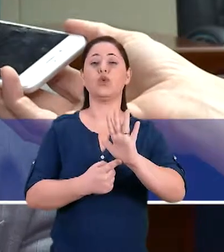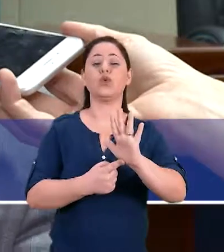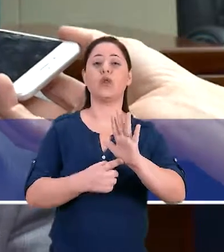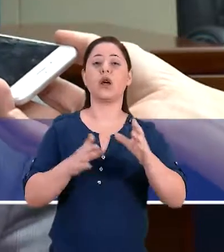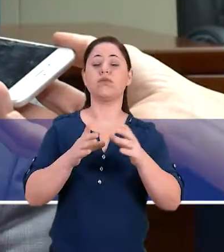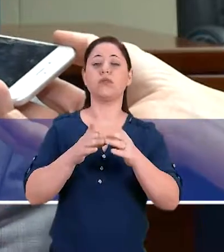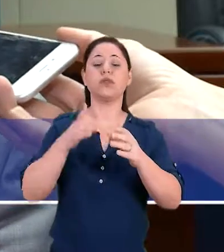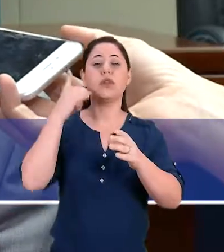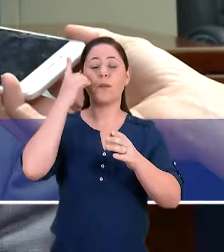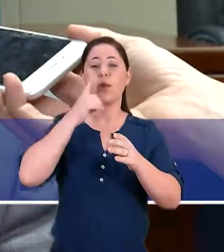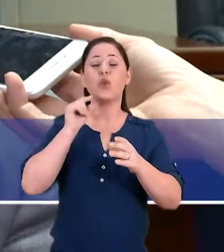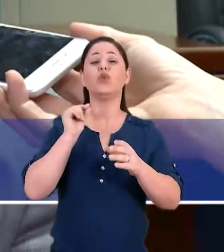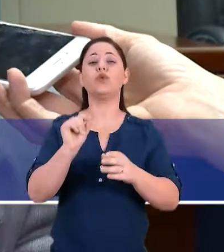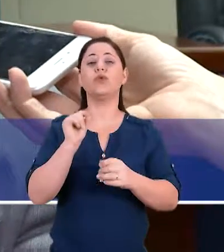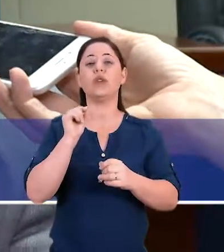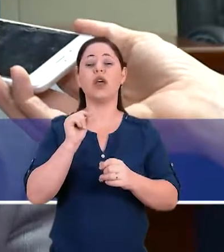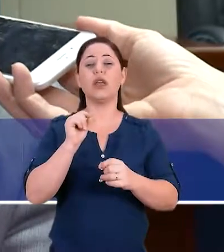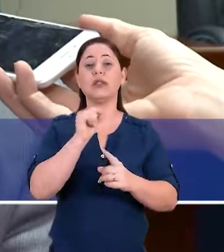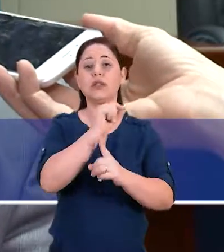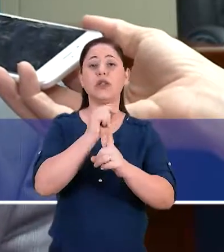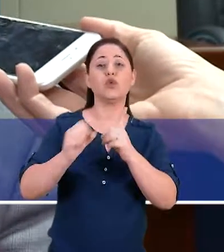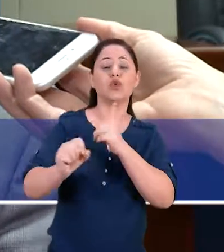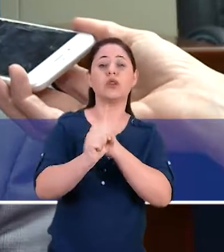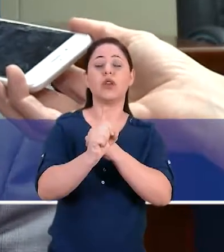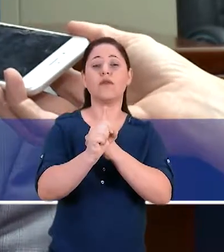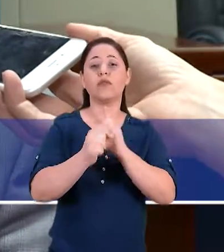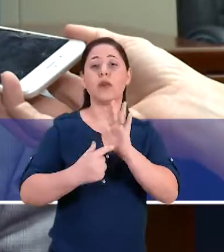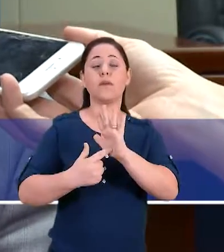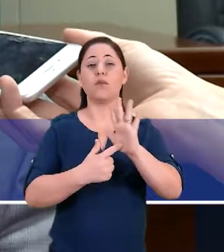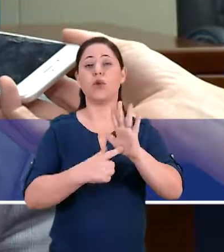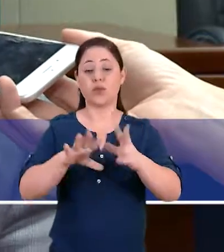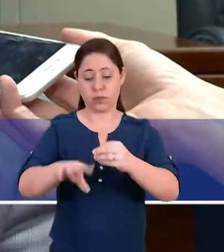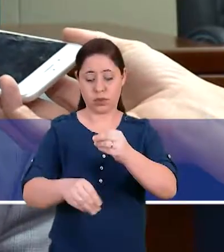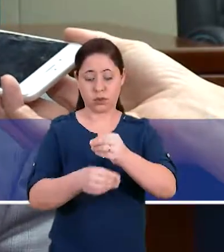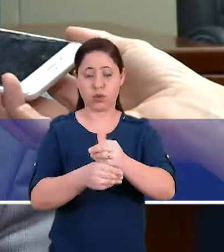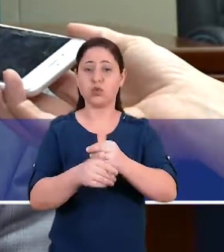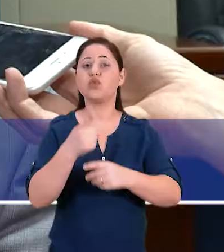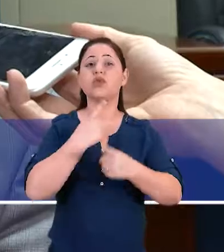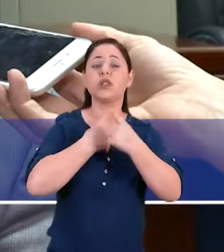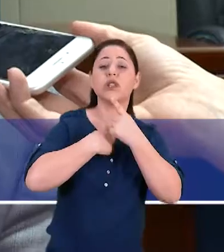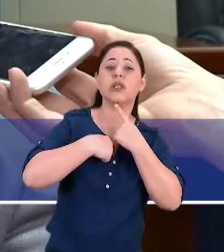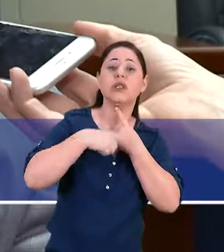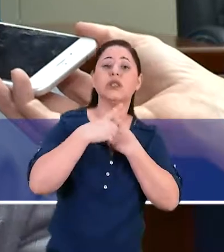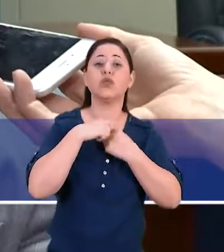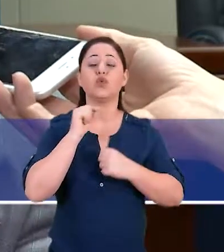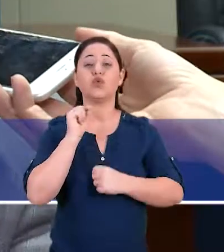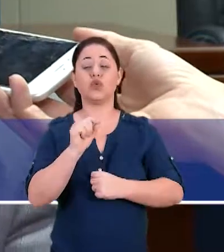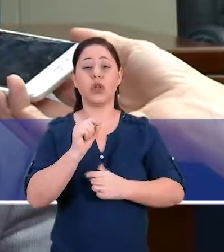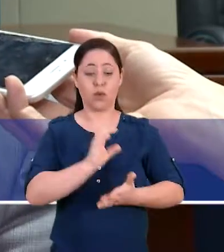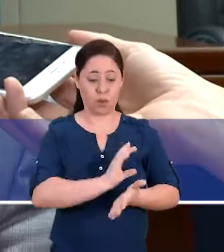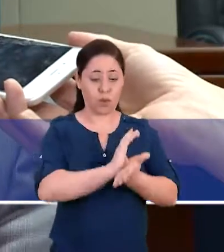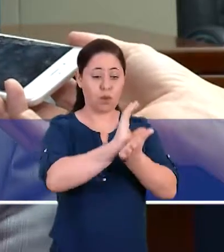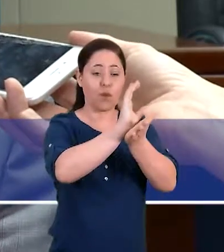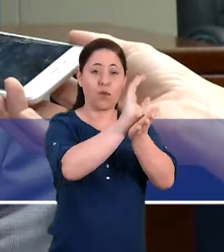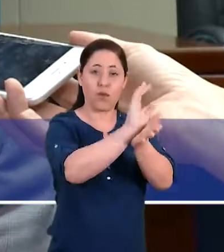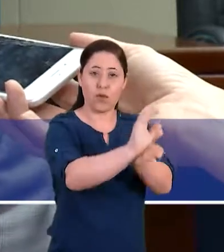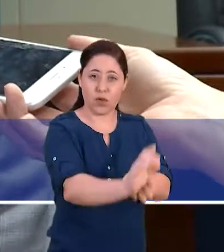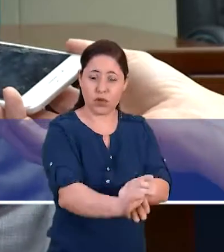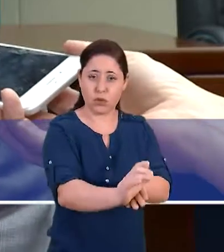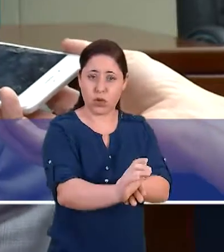manifestando. O parlamento é a caixa de ressonância da sociedade. Você manifesta pela emenda o desejo, não é,